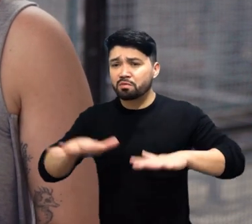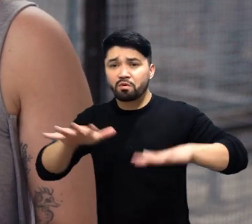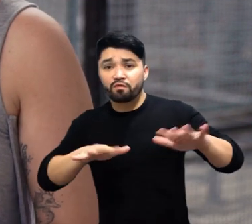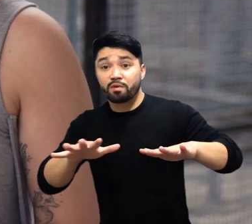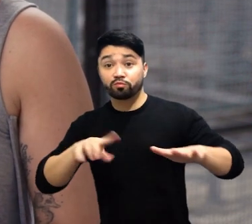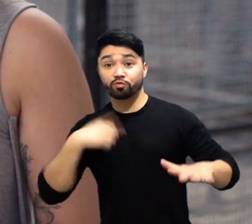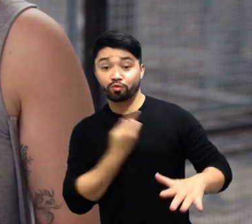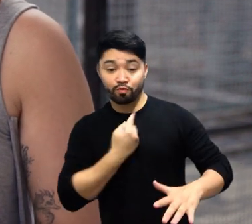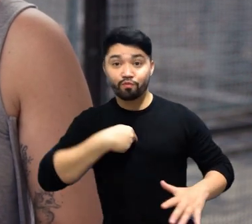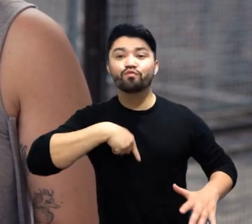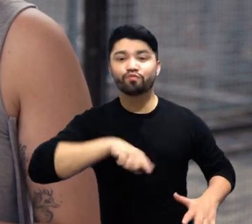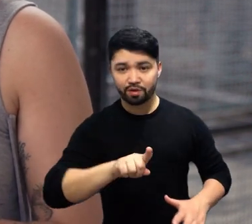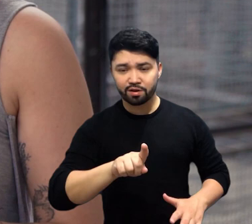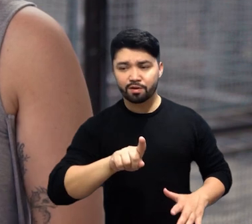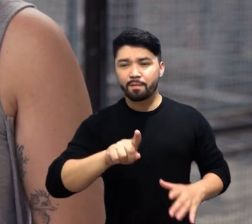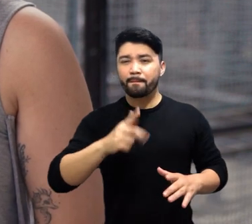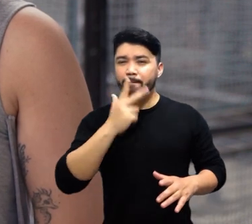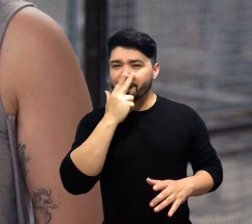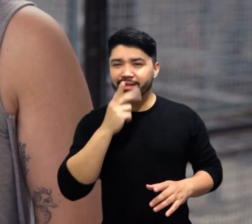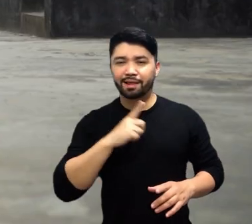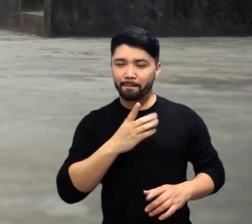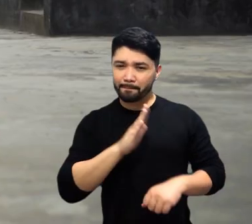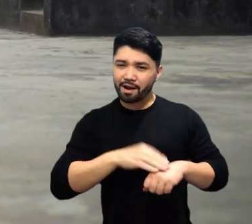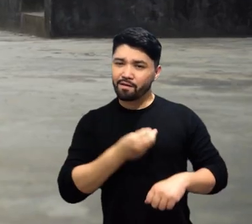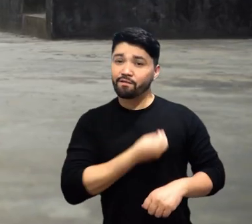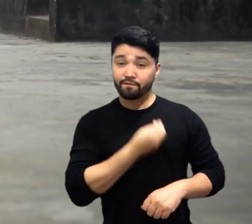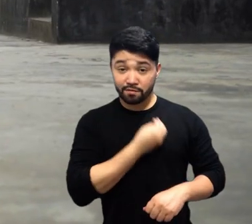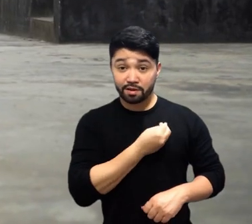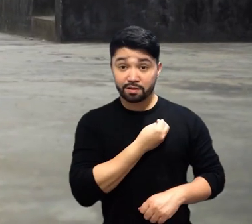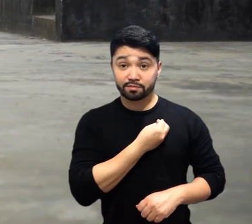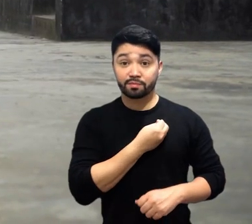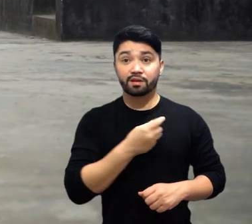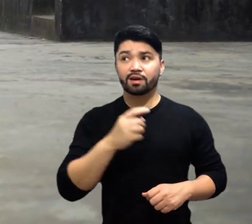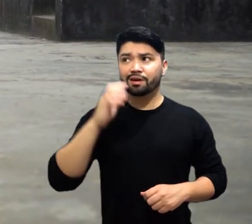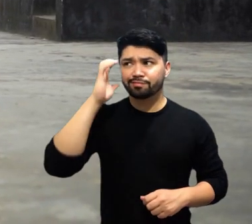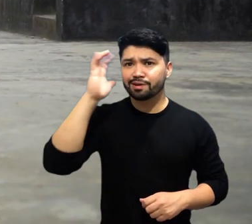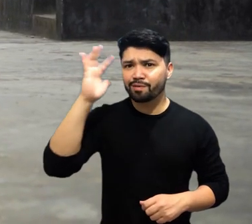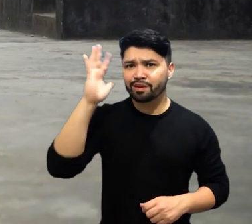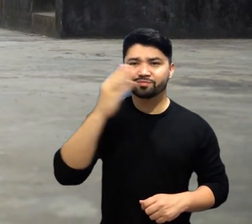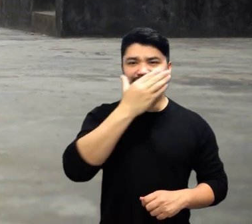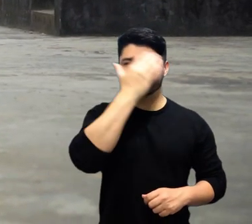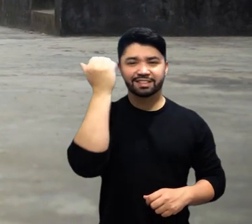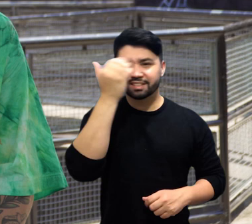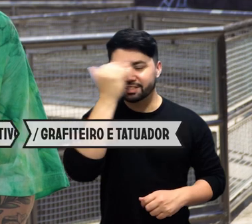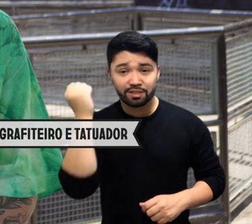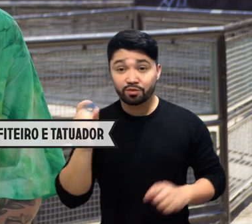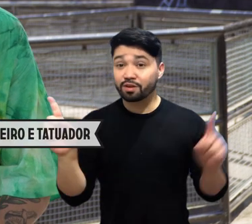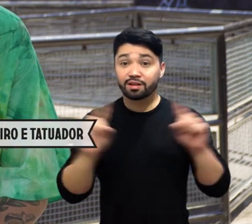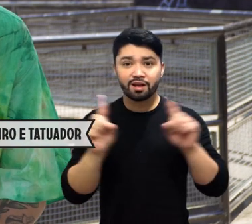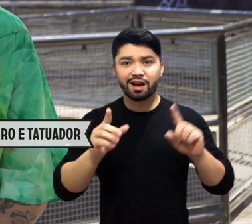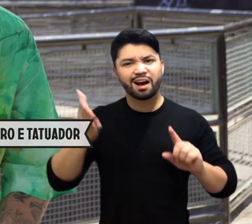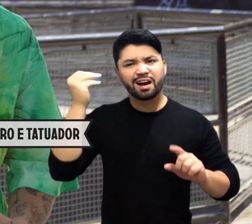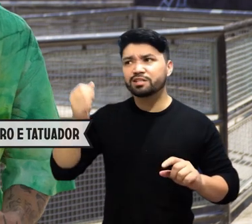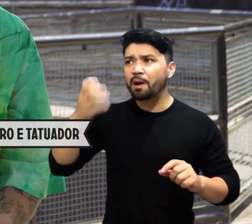Eu acho que ele dá mais, vida pro lugar. É para que não esteja aquela imagem de esquecido, né? Por exemplo, aqui antes era todas as paredes